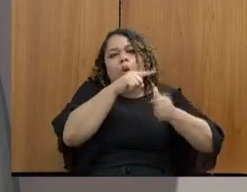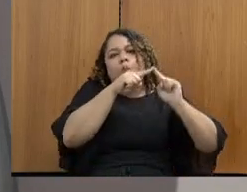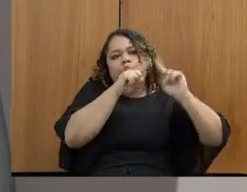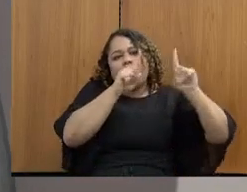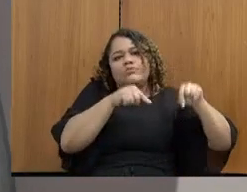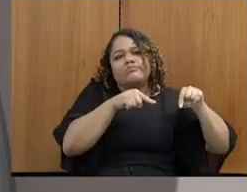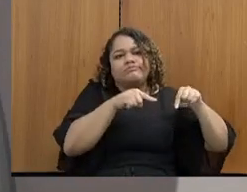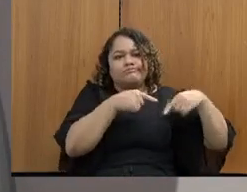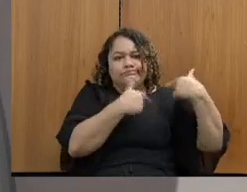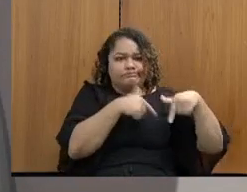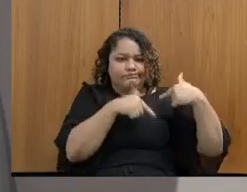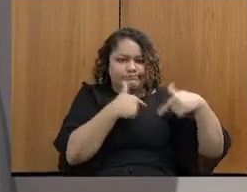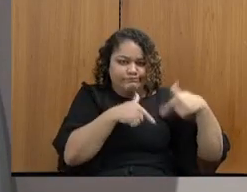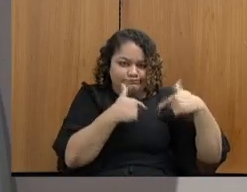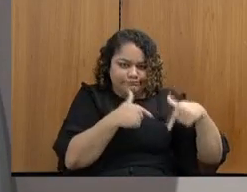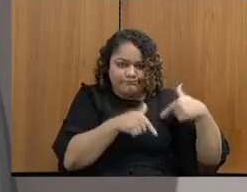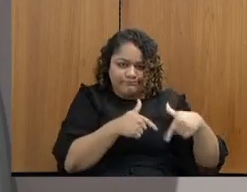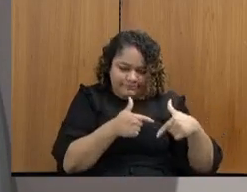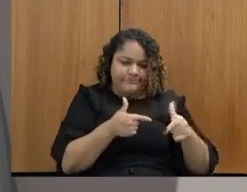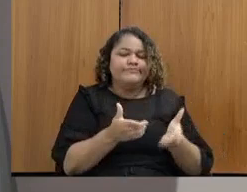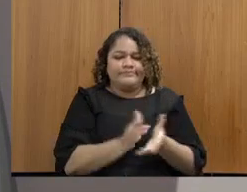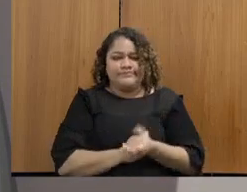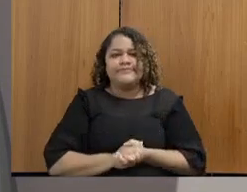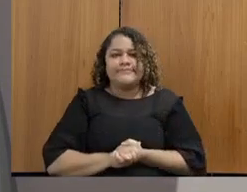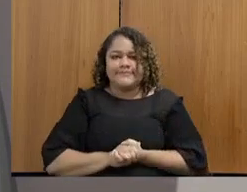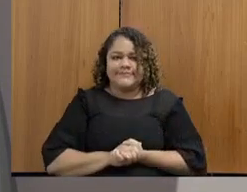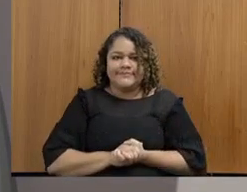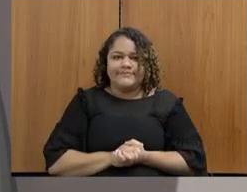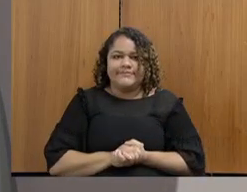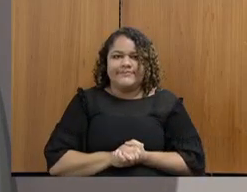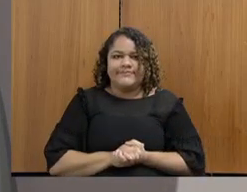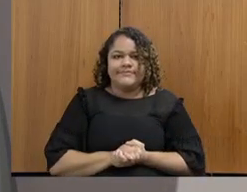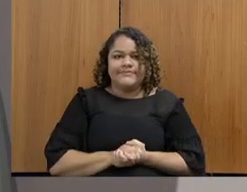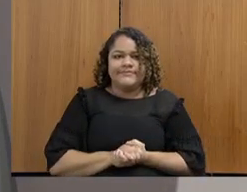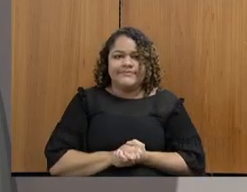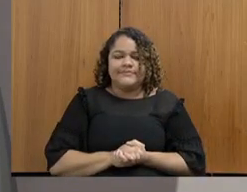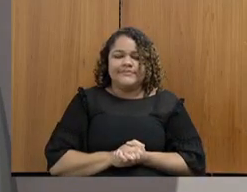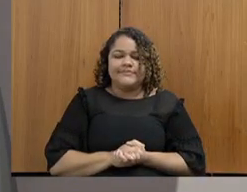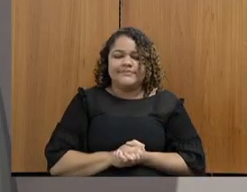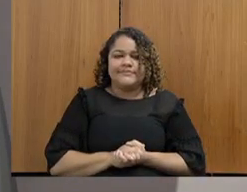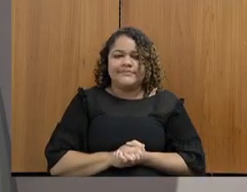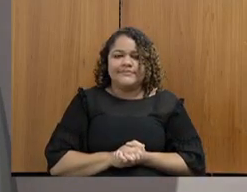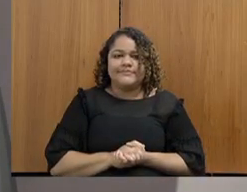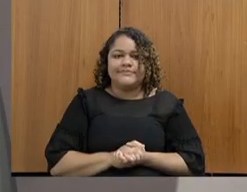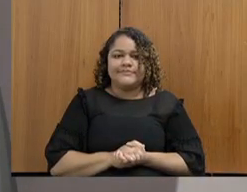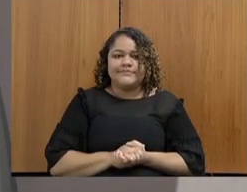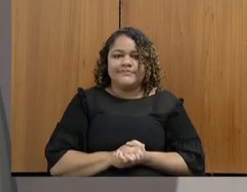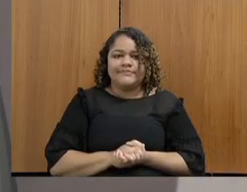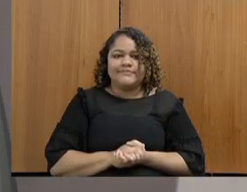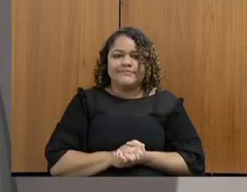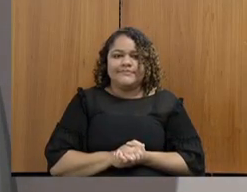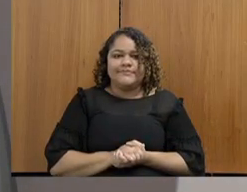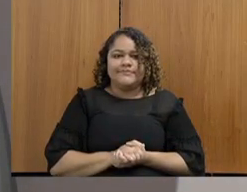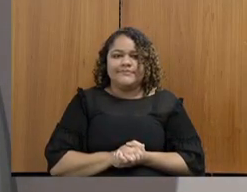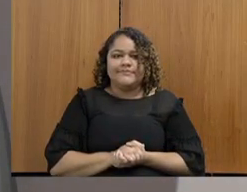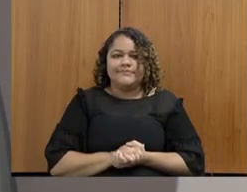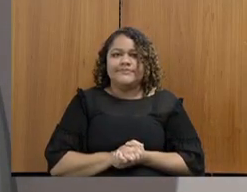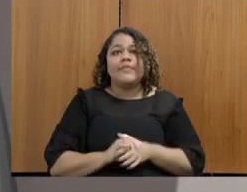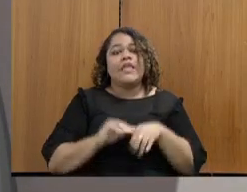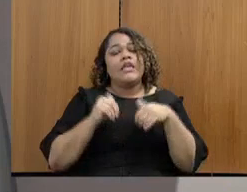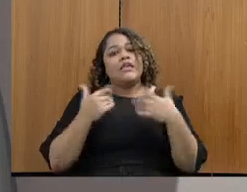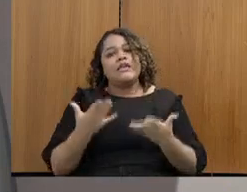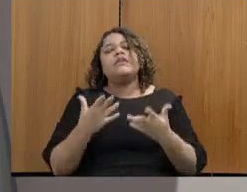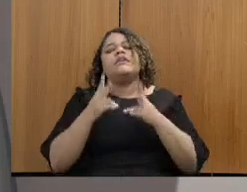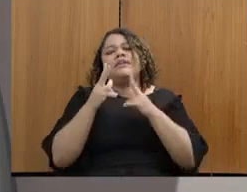servidores envolvidos É nos atendimento do plantão Como eu disse no início da minha fala